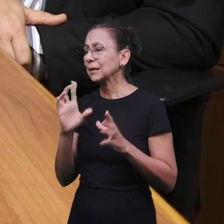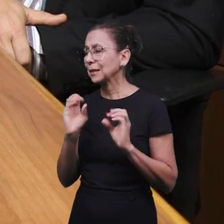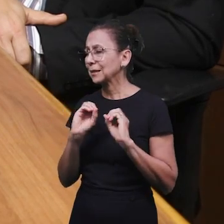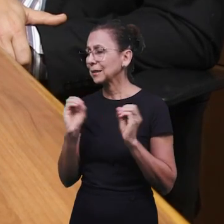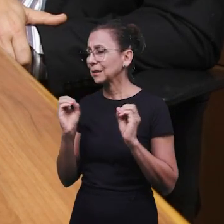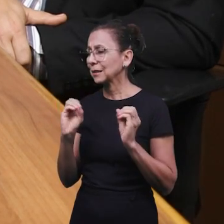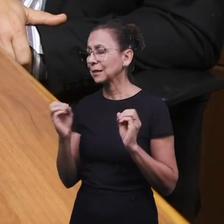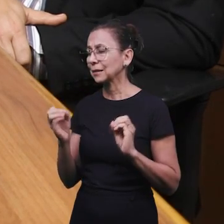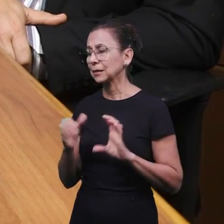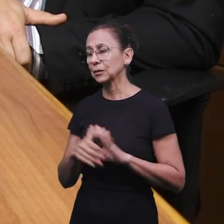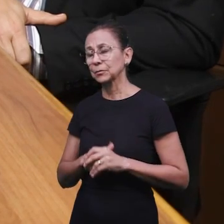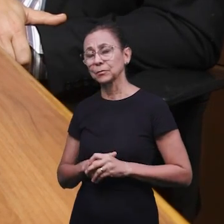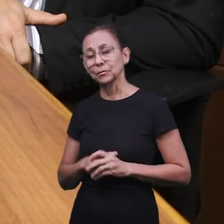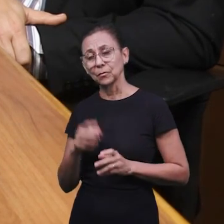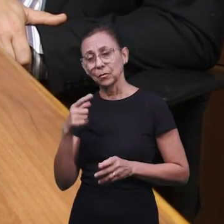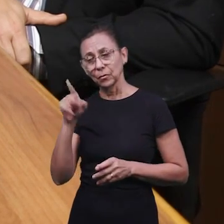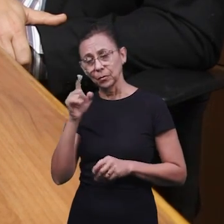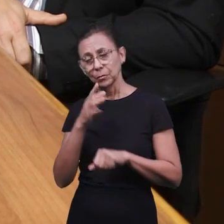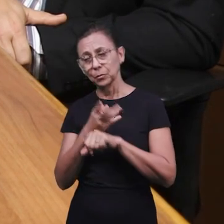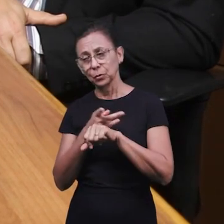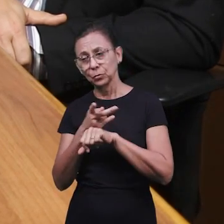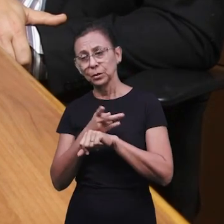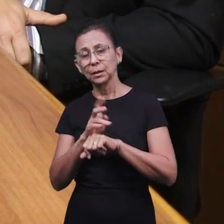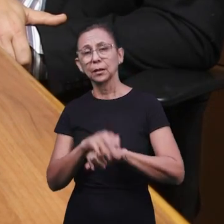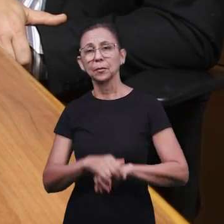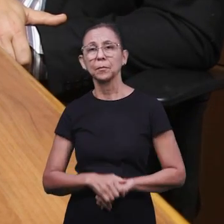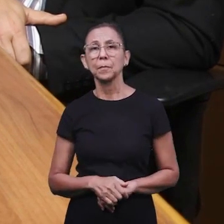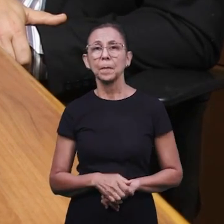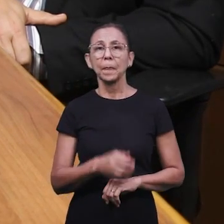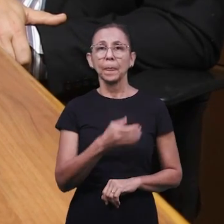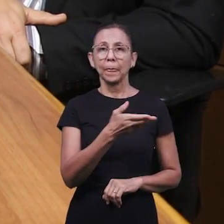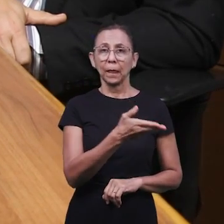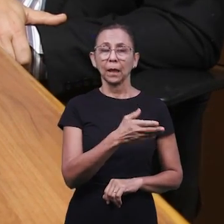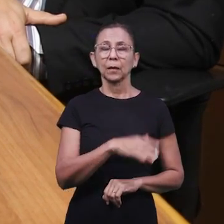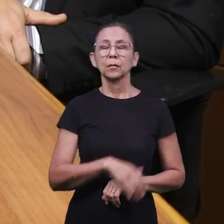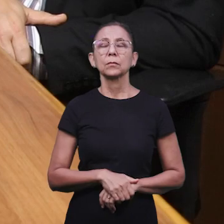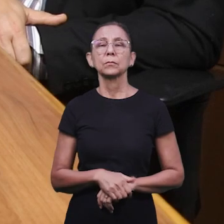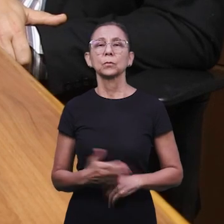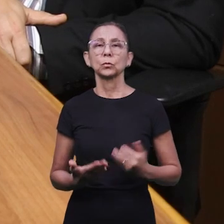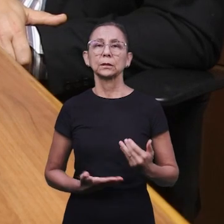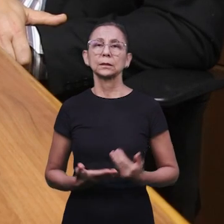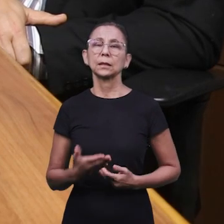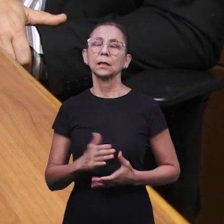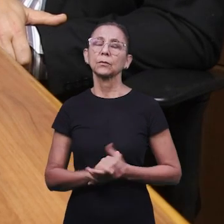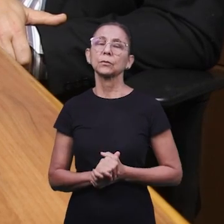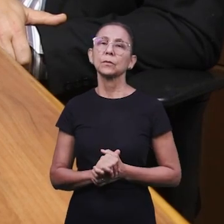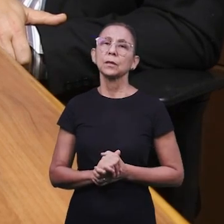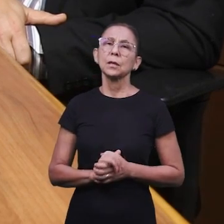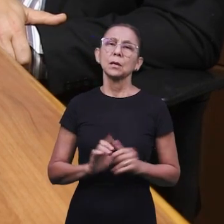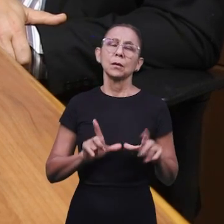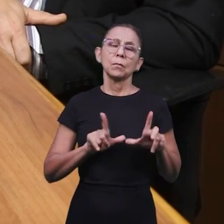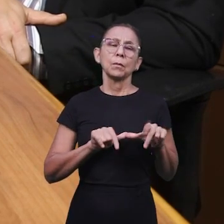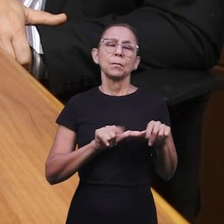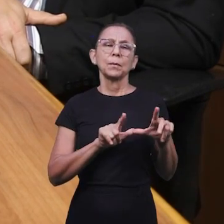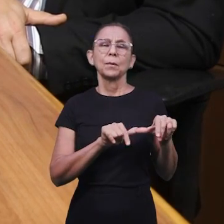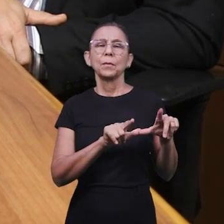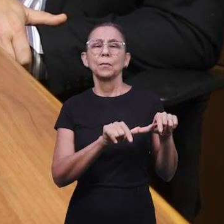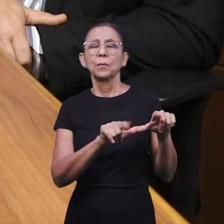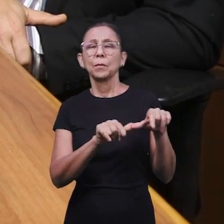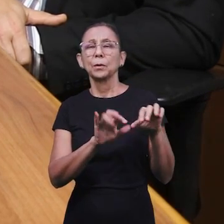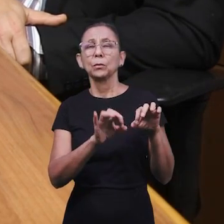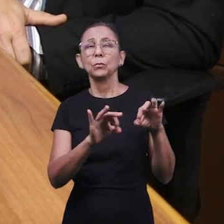né? E muito tempo viajando, até chegar num lugar onde havia um